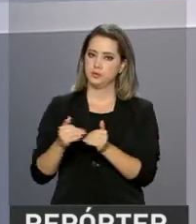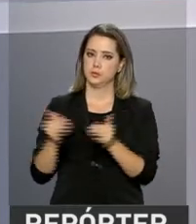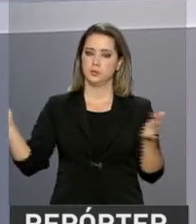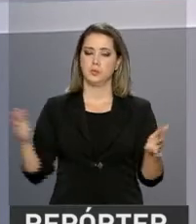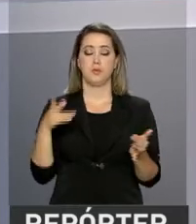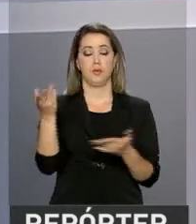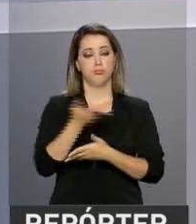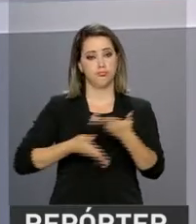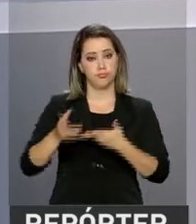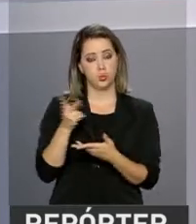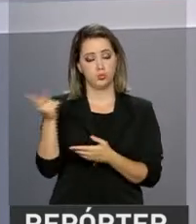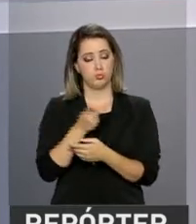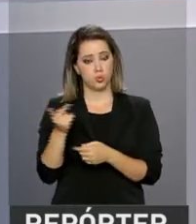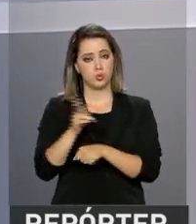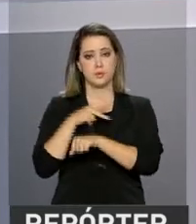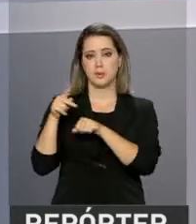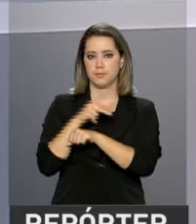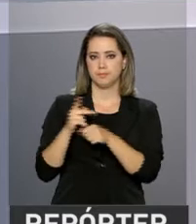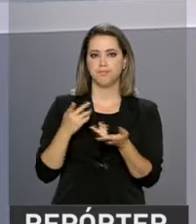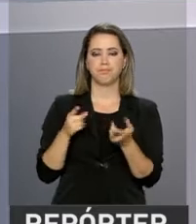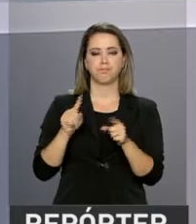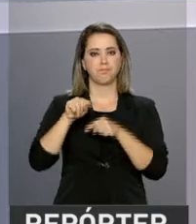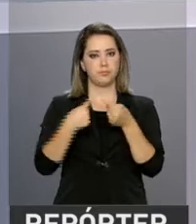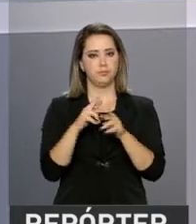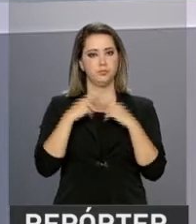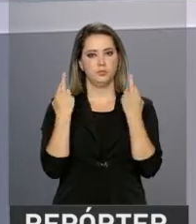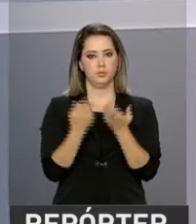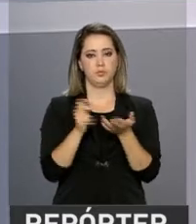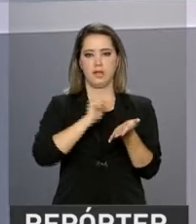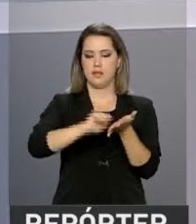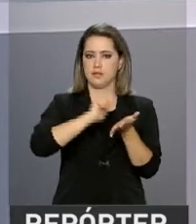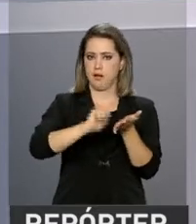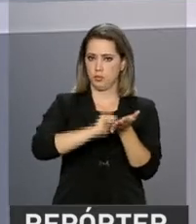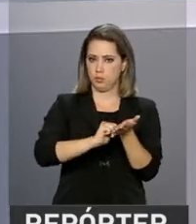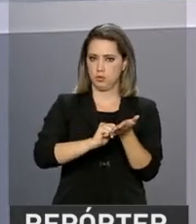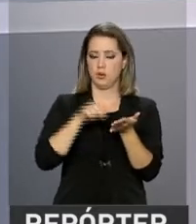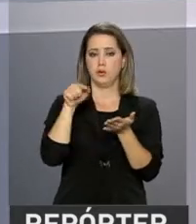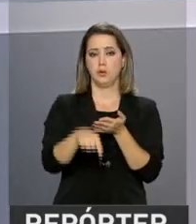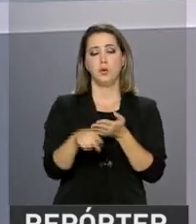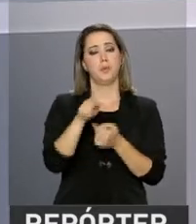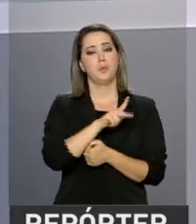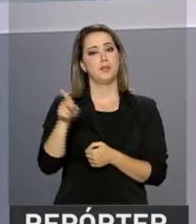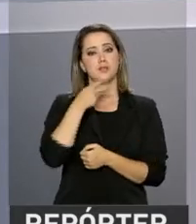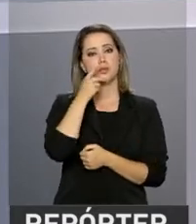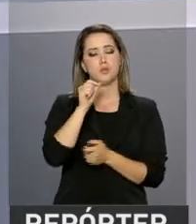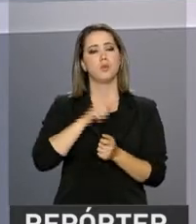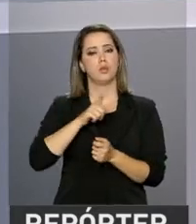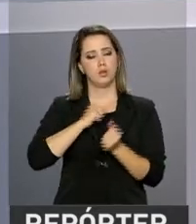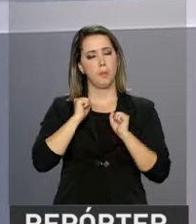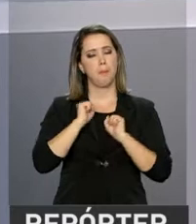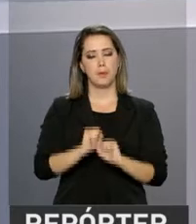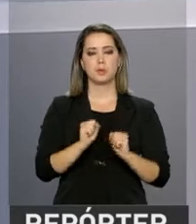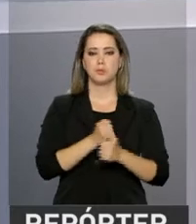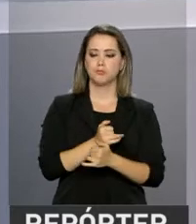comércio bilateral e os investimentos. Após reunião com Putin e a assinatura dos atos, Michel Temer destacou que há espaço para